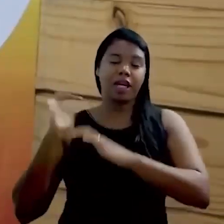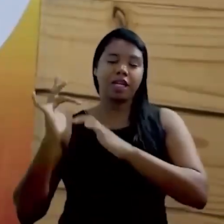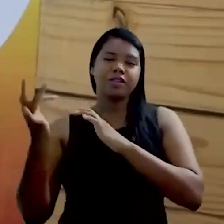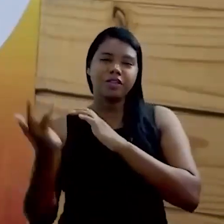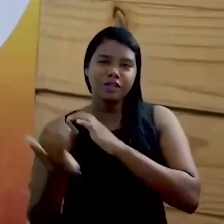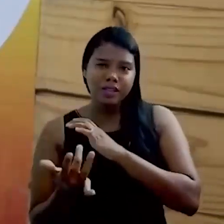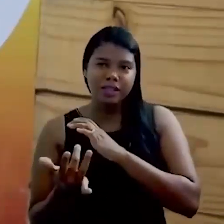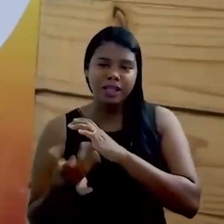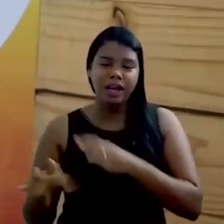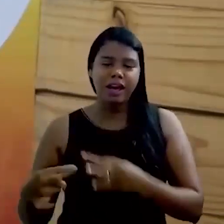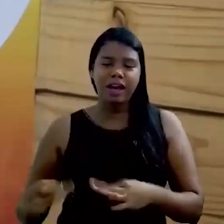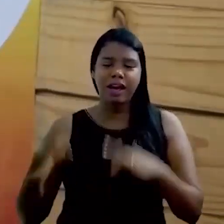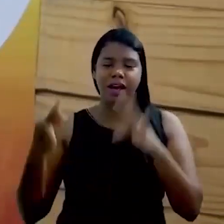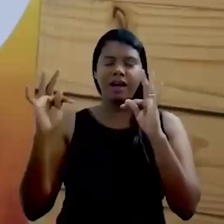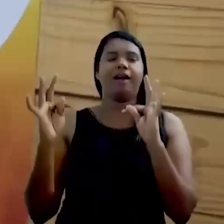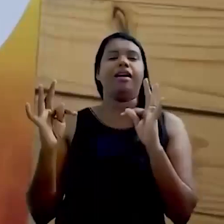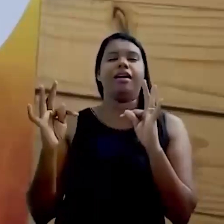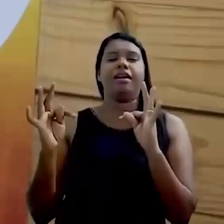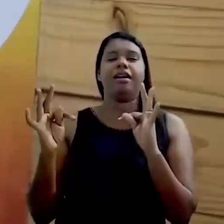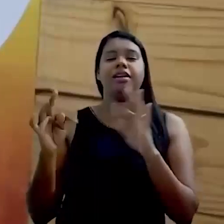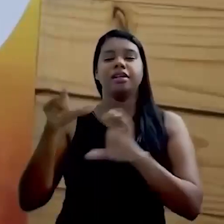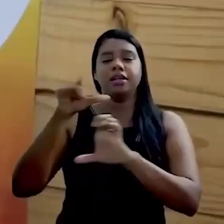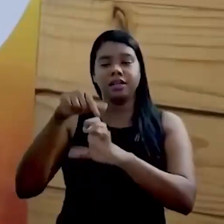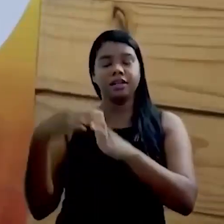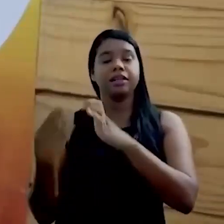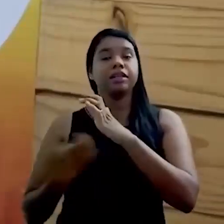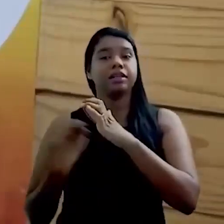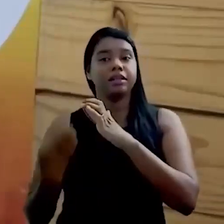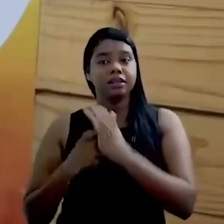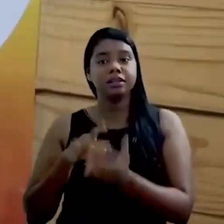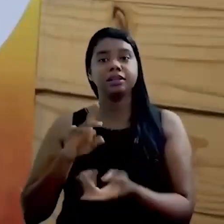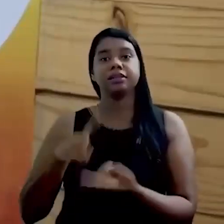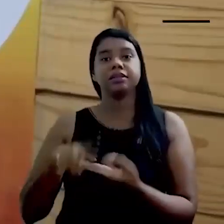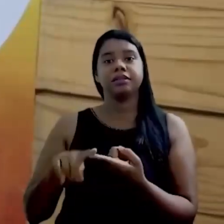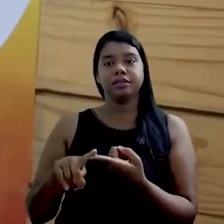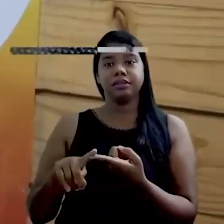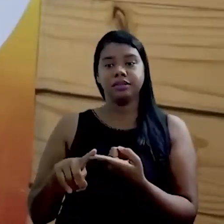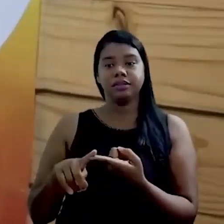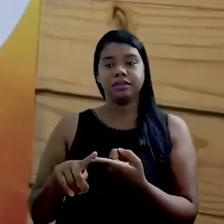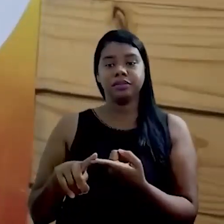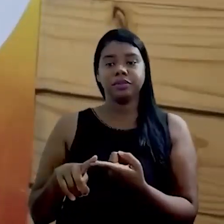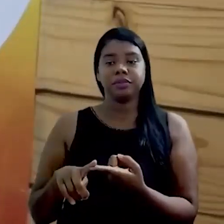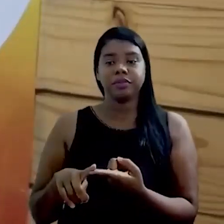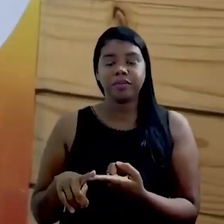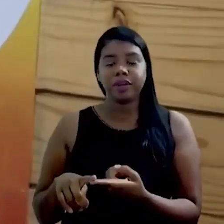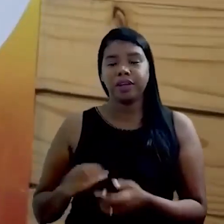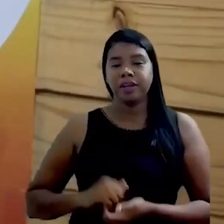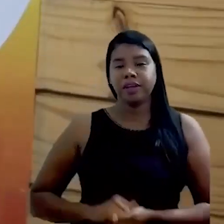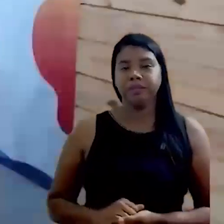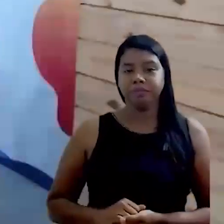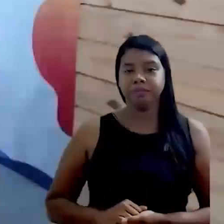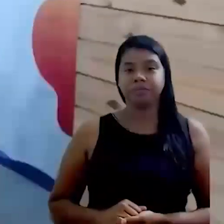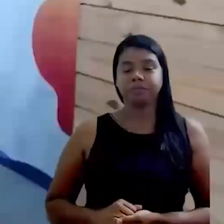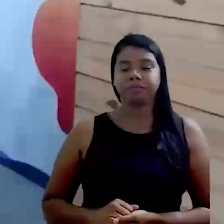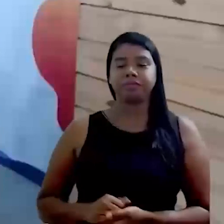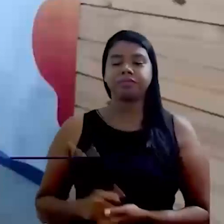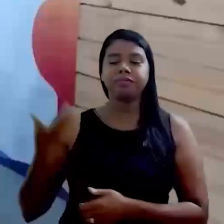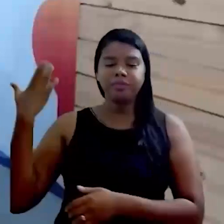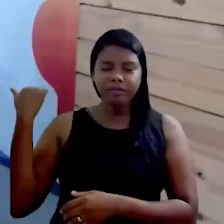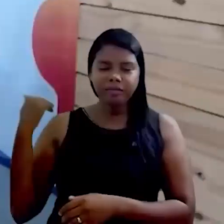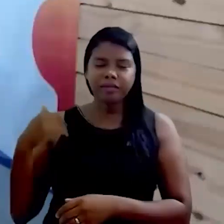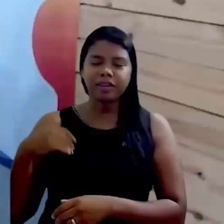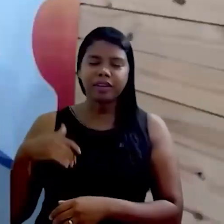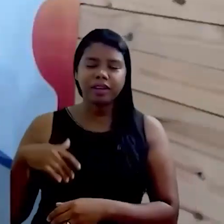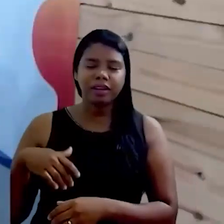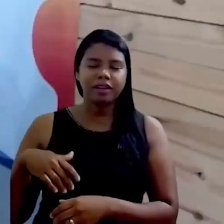nas mídias sociais, o posicionamento das empresas. Né? Então, antes as empresas eram isentonas. Isso, né? Antes vinha muito